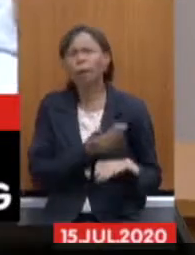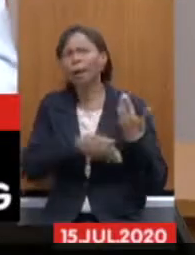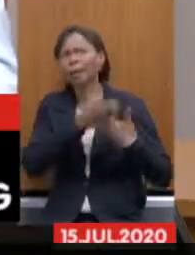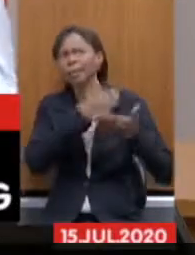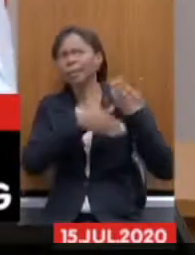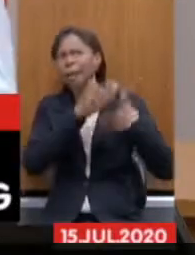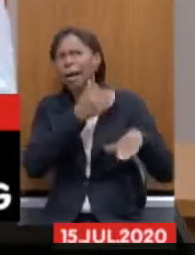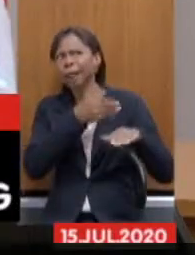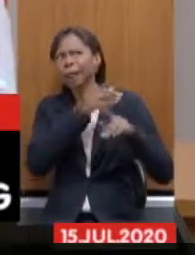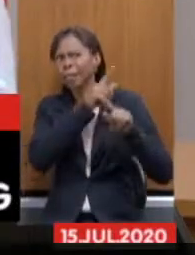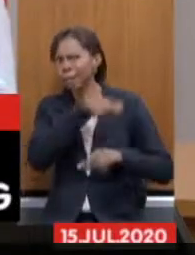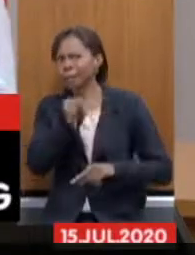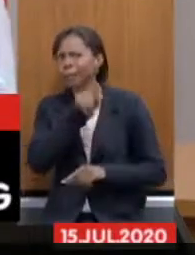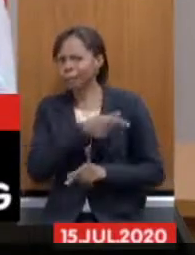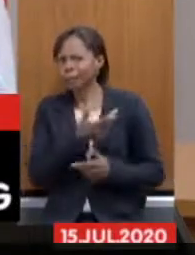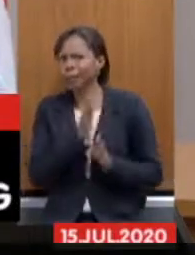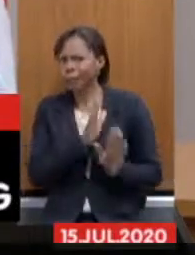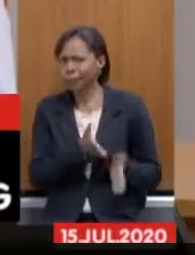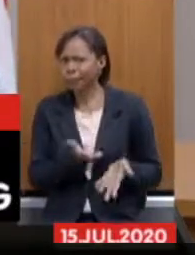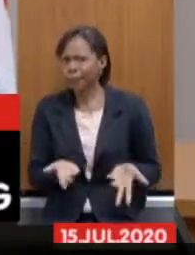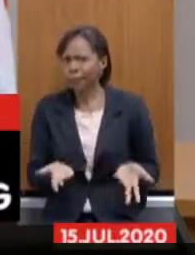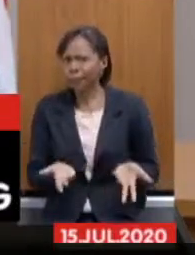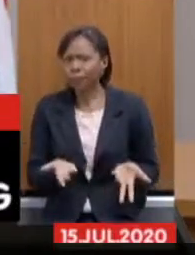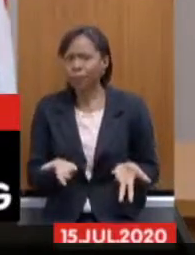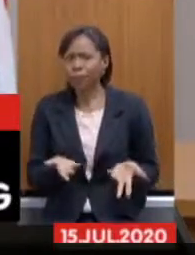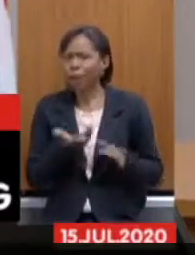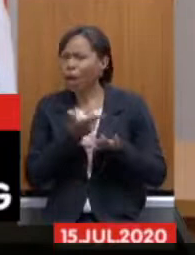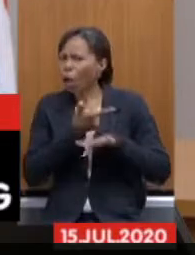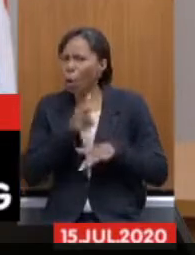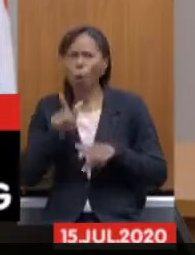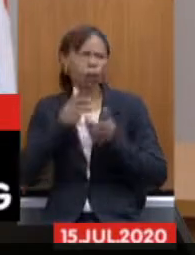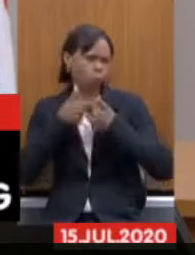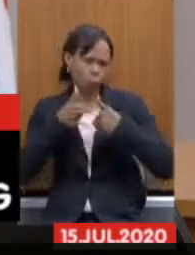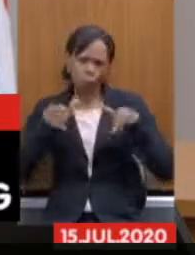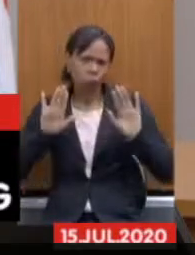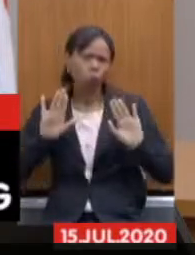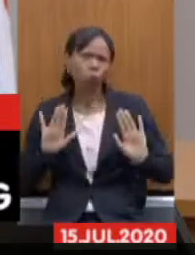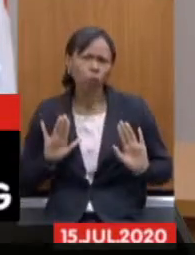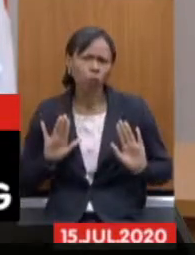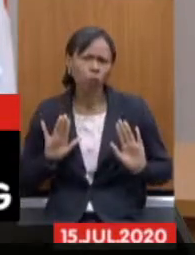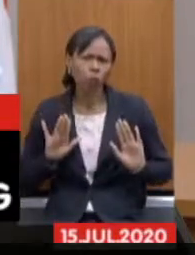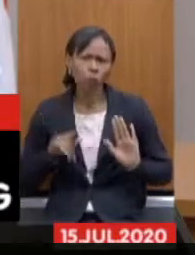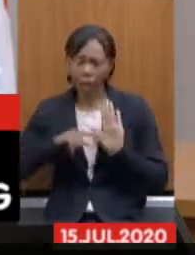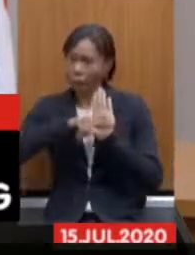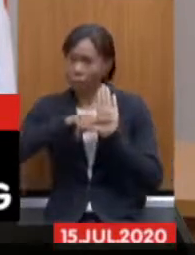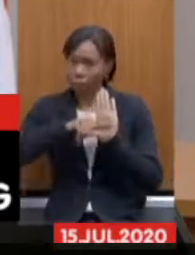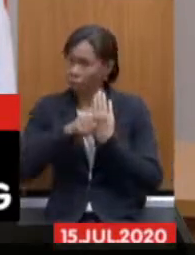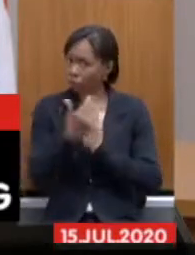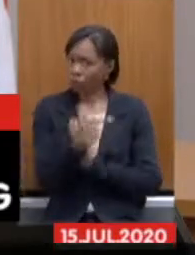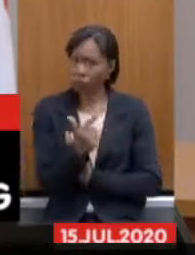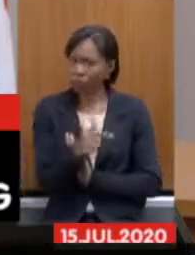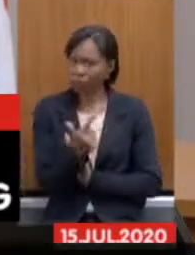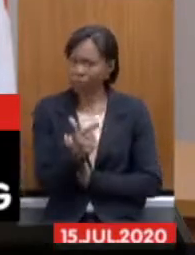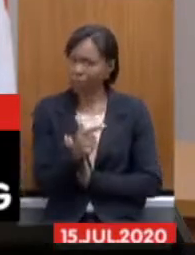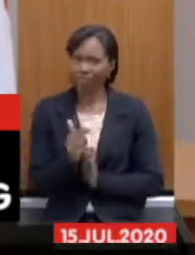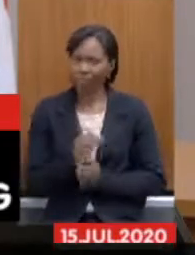e foi extinto e é outra história não a dest